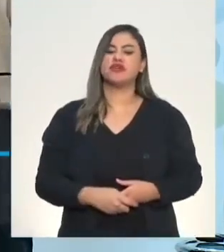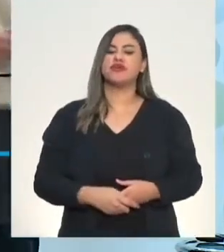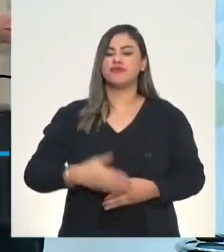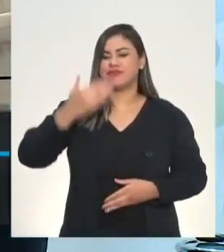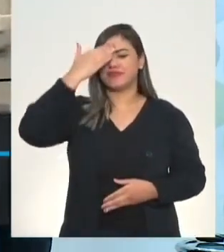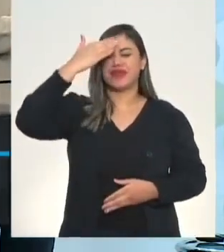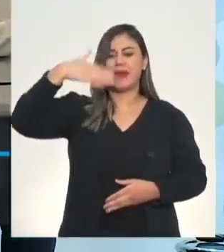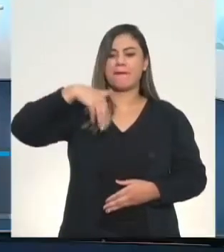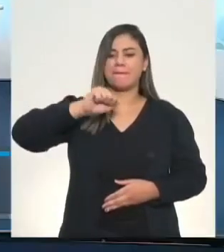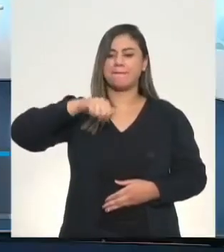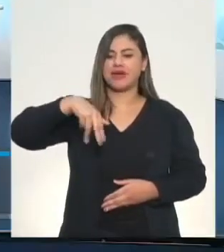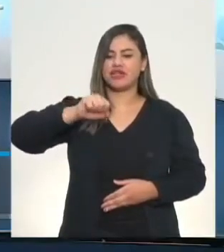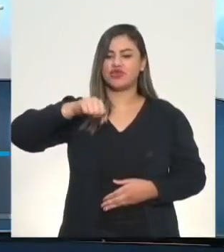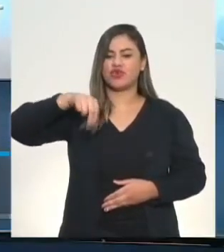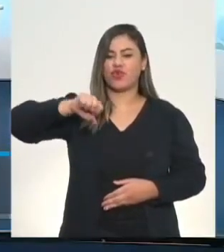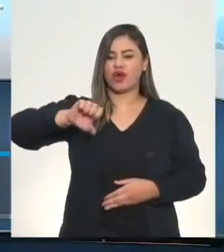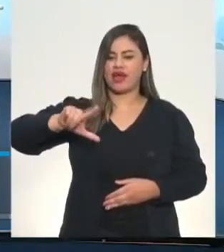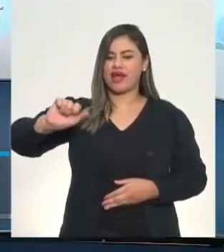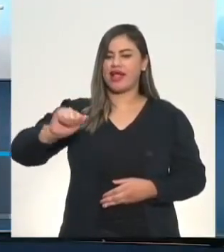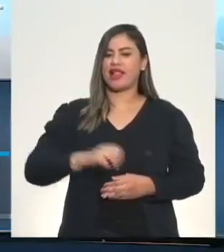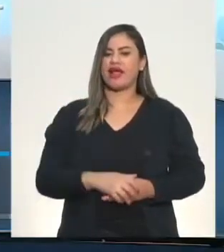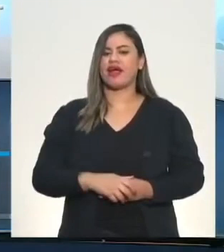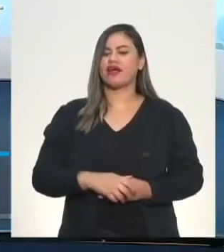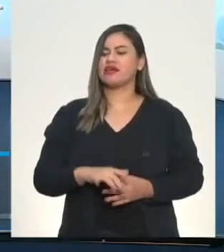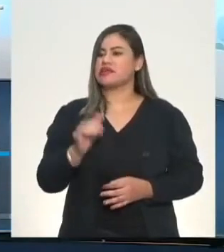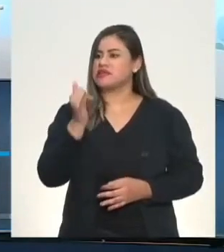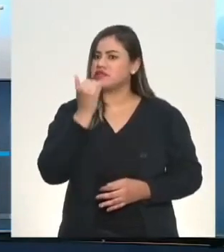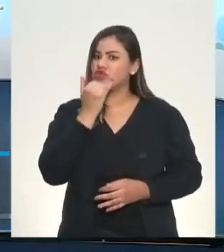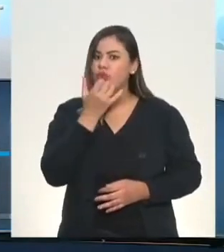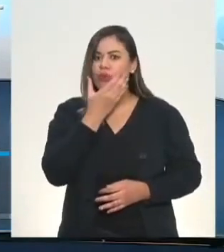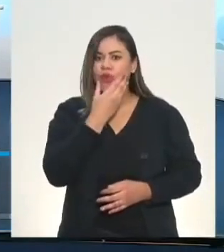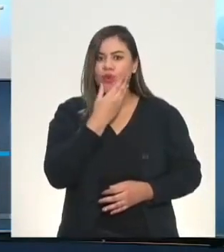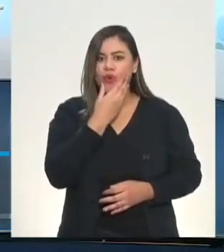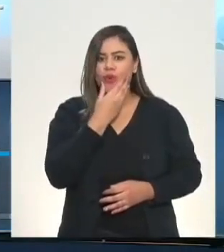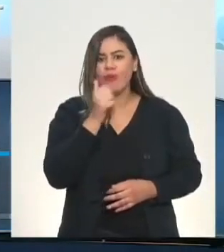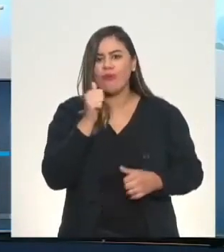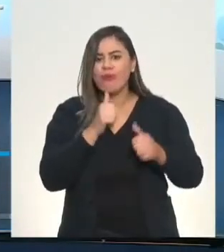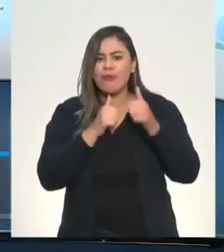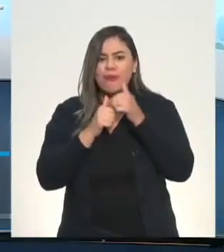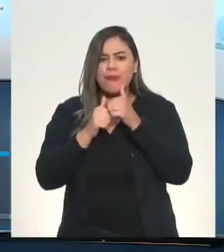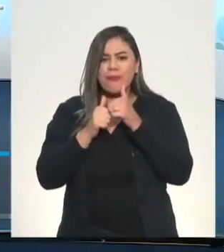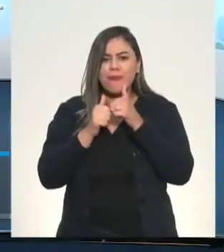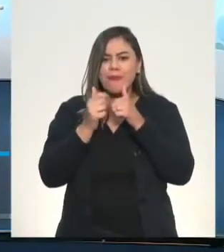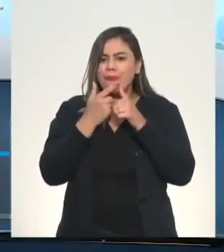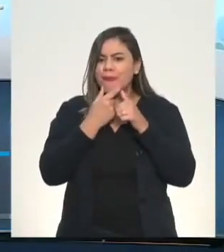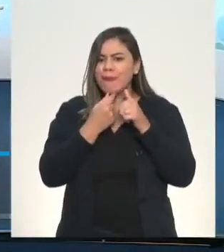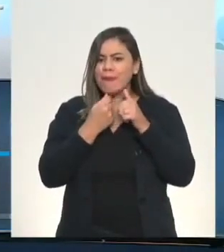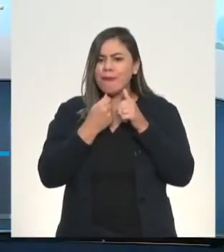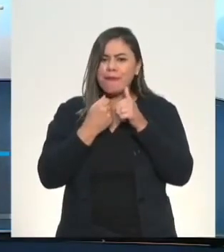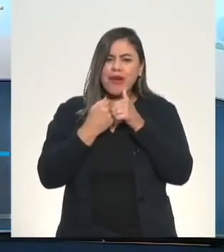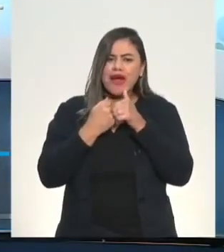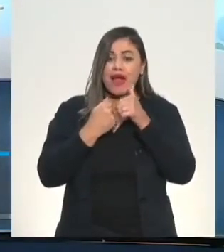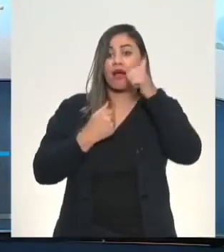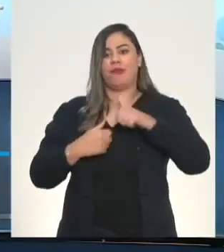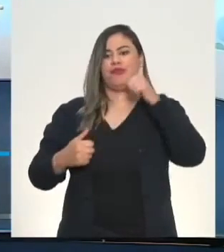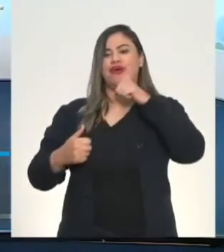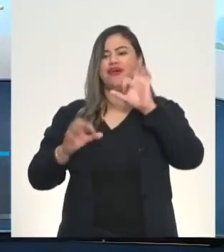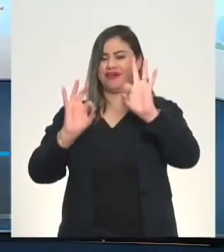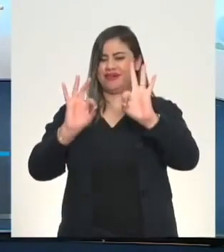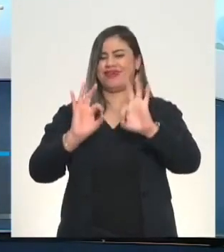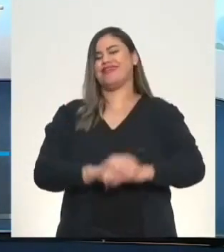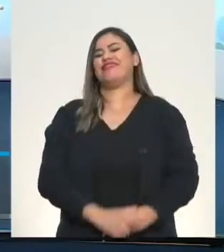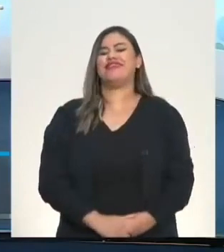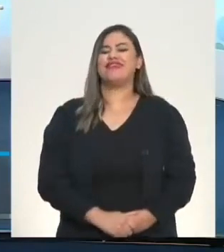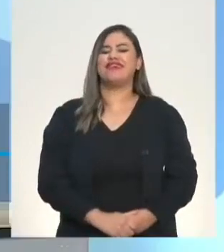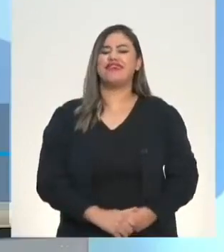Manuela. Vivi, mais algum? Acho que é o professor Manuel, né? Manuela. É a Manuela. É a Manuela? Ah, beleza. Manuela. Bom, tá aí o